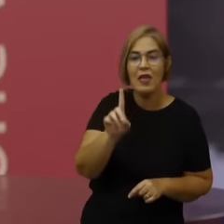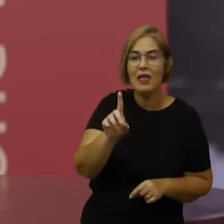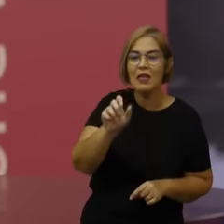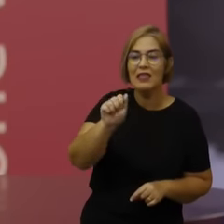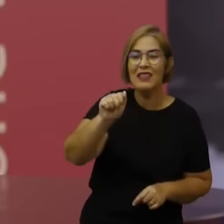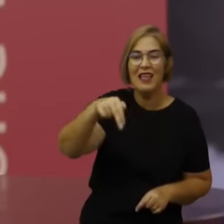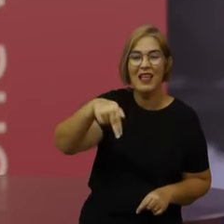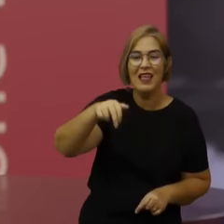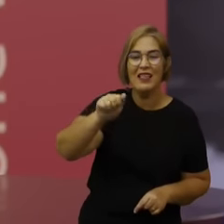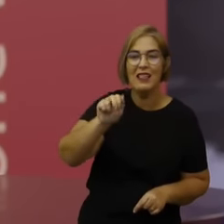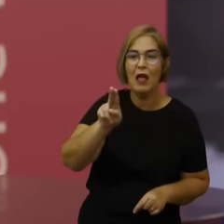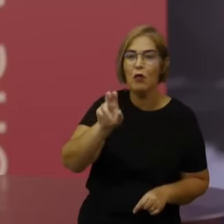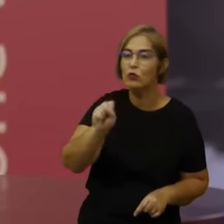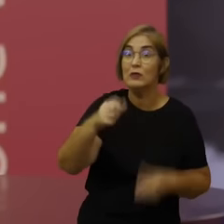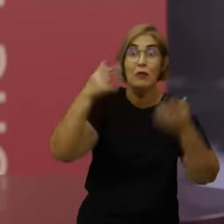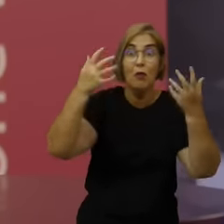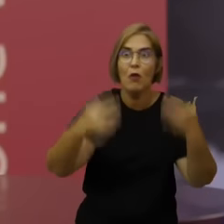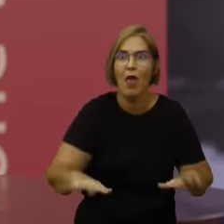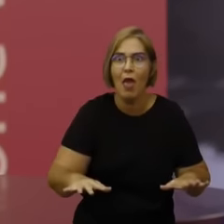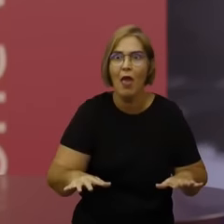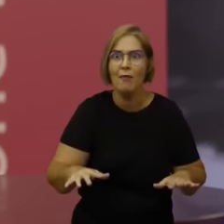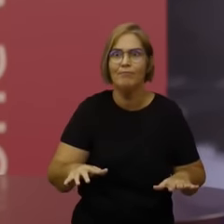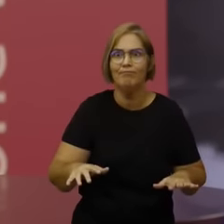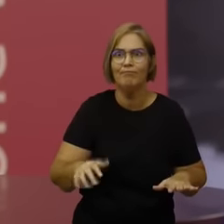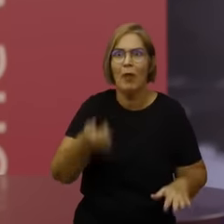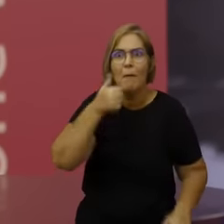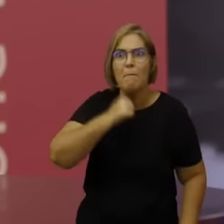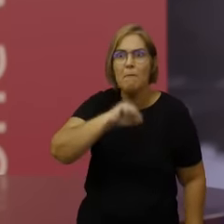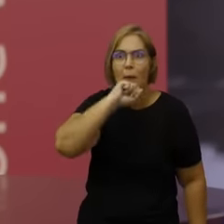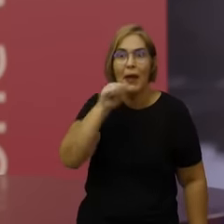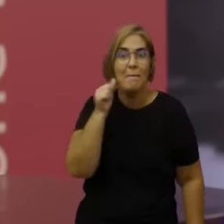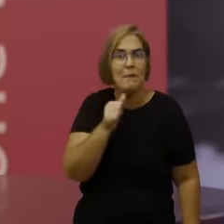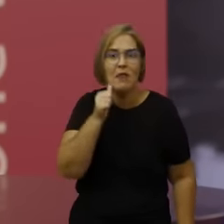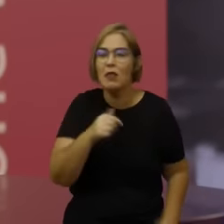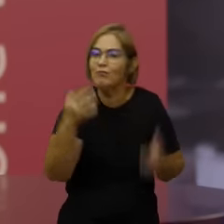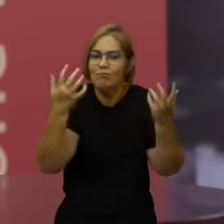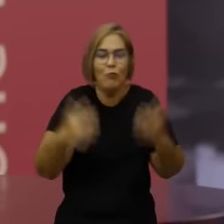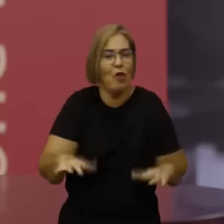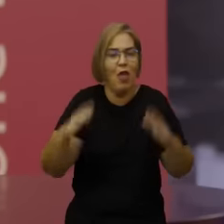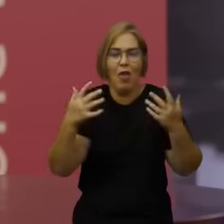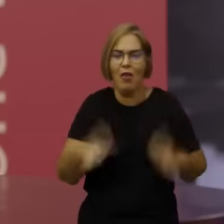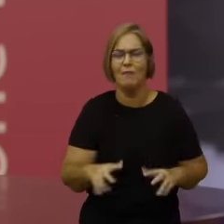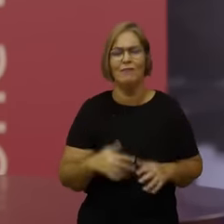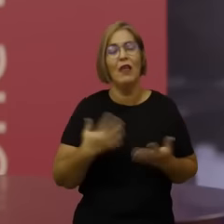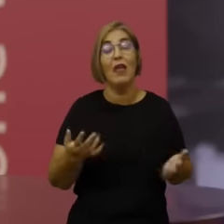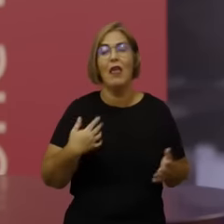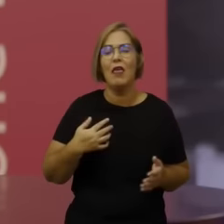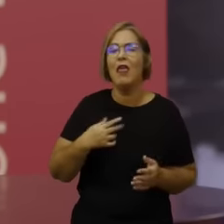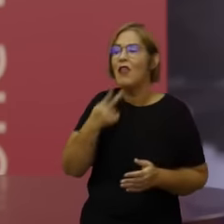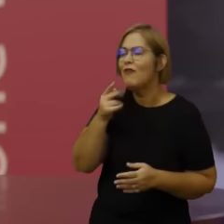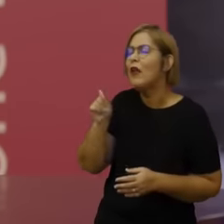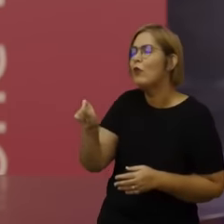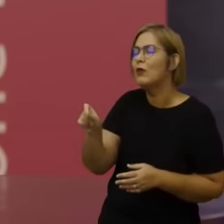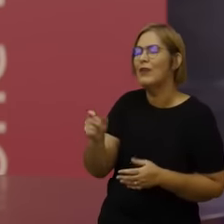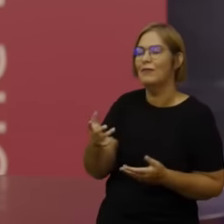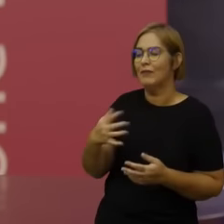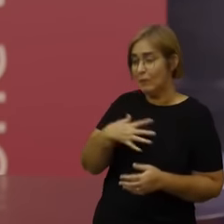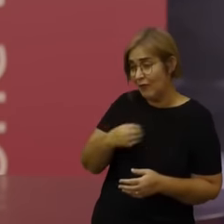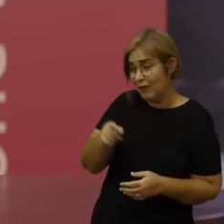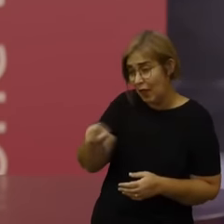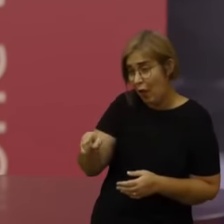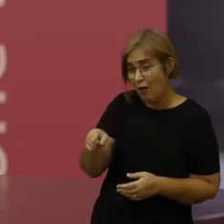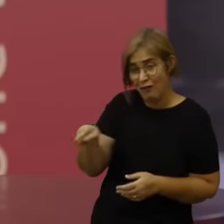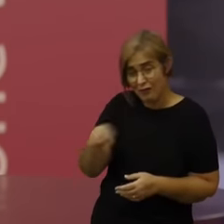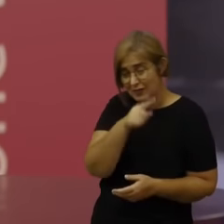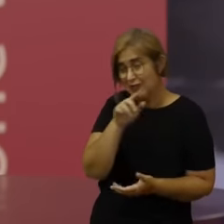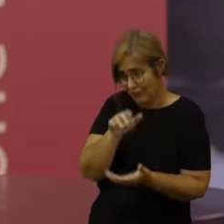chantagia, não é, Danel? Eh, então Dan diz assim à suas filhas na noite de Núpcias: "Vocês levem cada